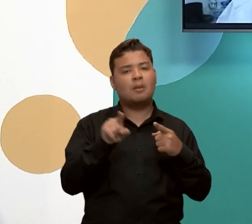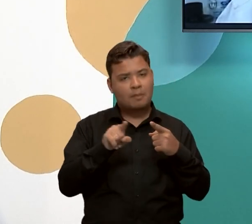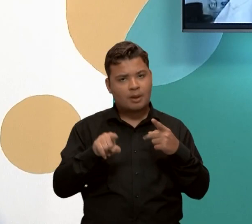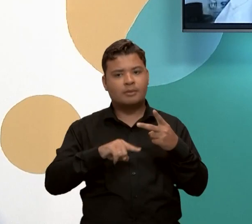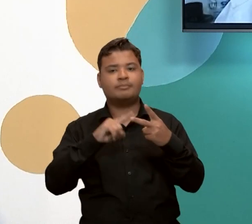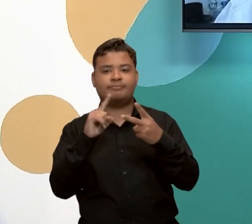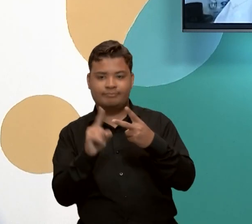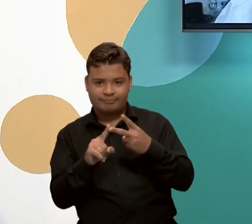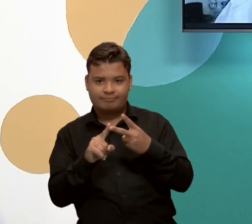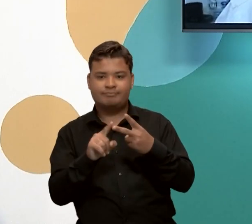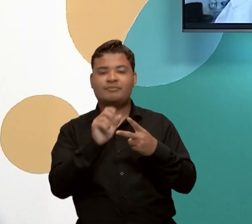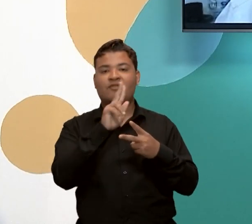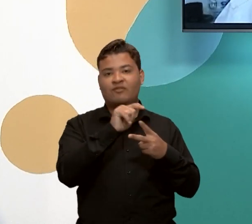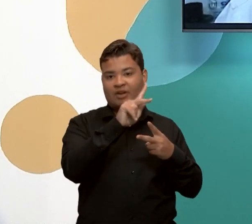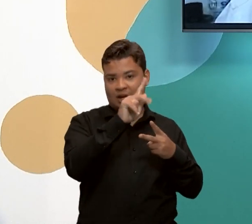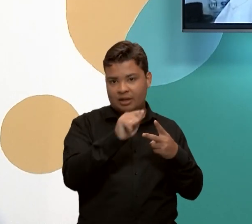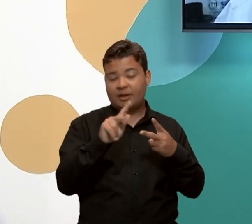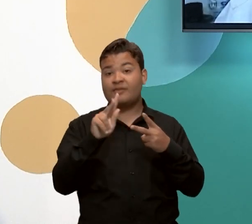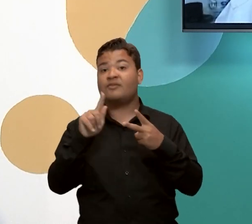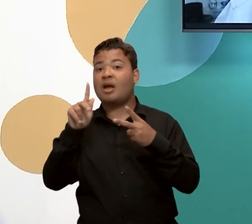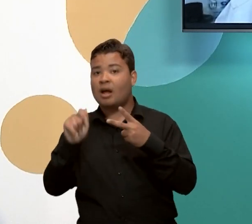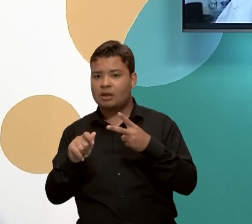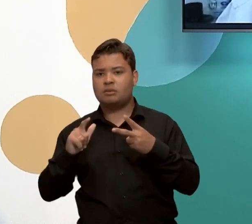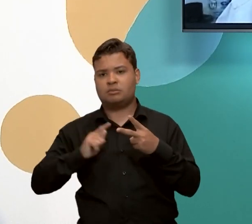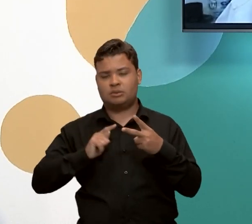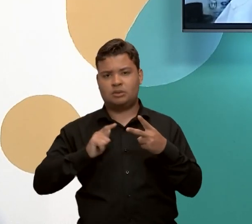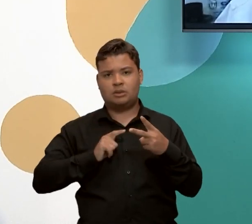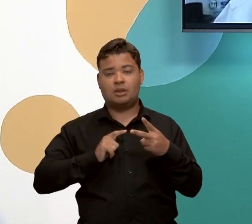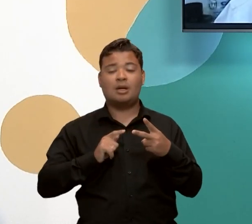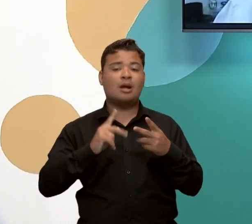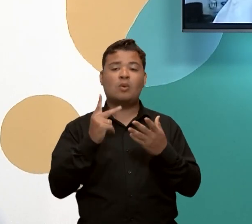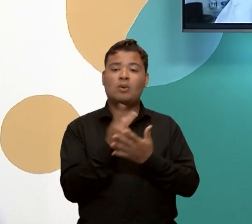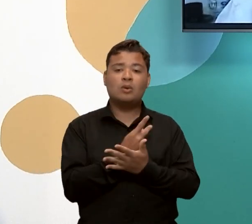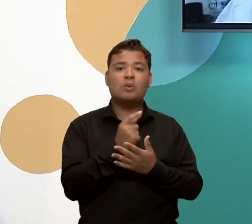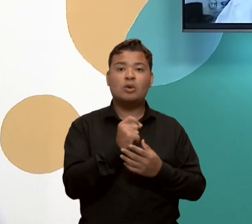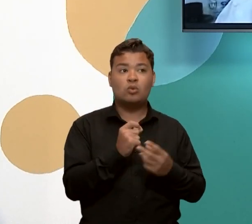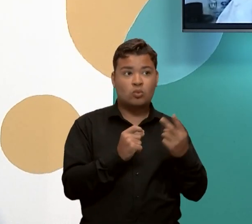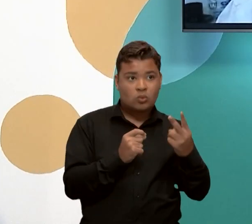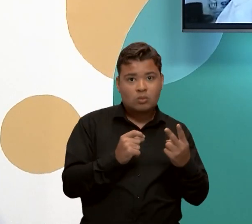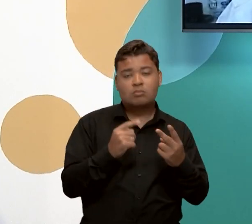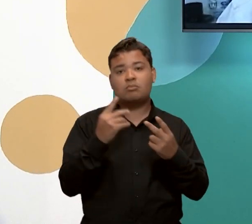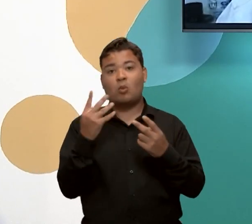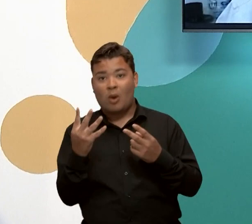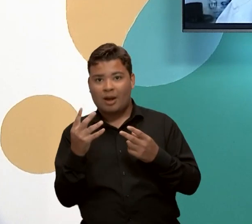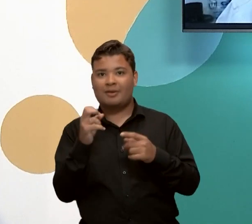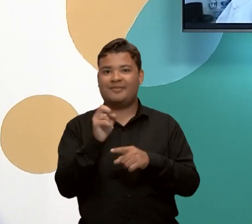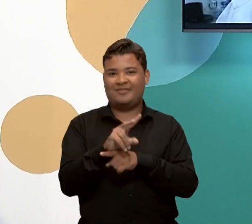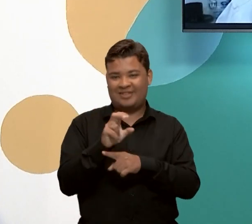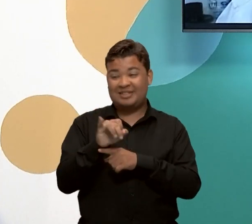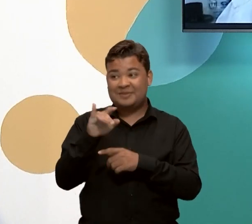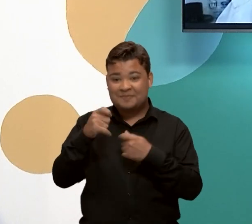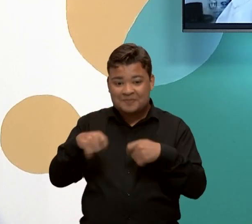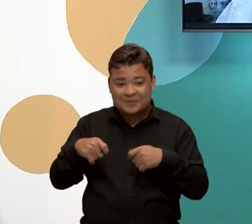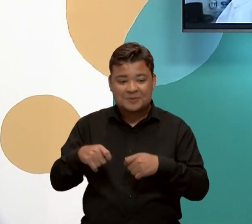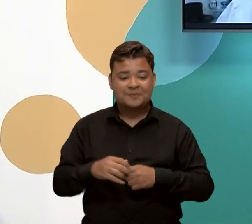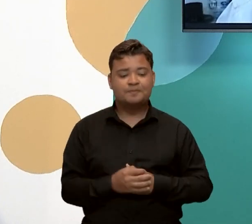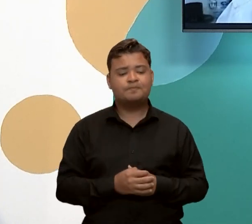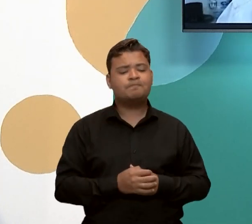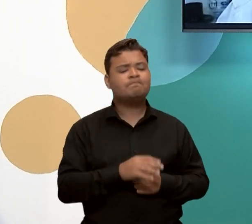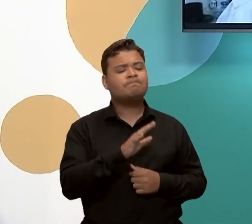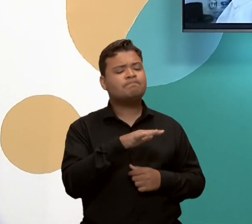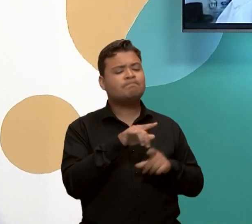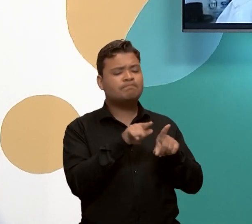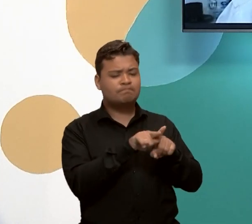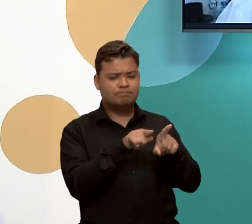invés de duas, na verdade, serão 4 vagas, havendo demanda. E também é uma reserva de vagas,